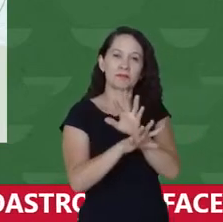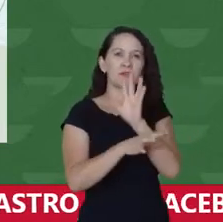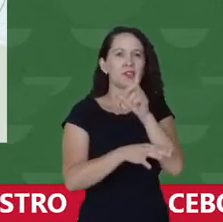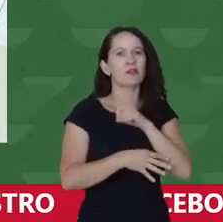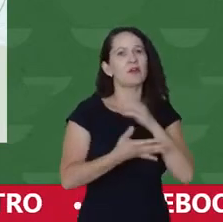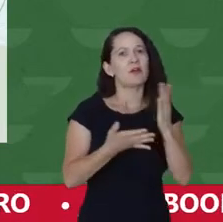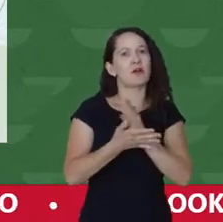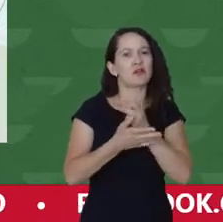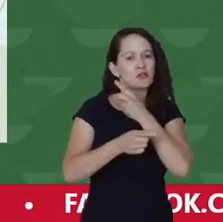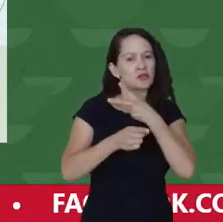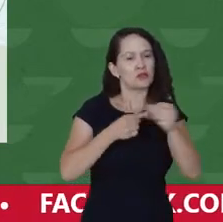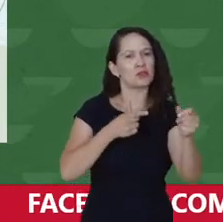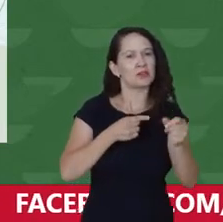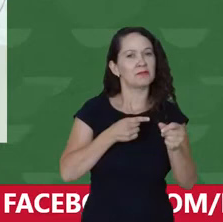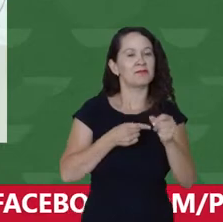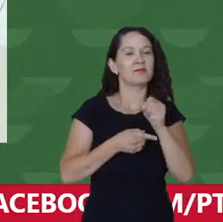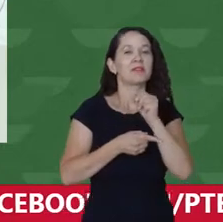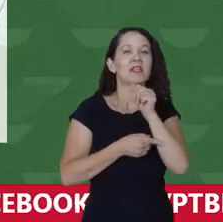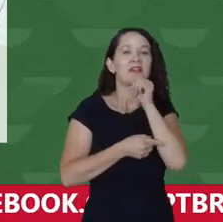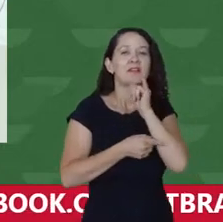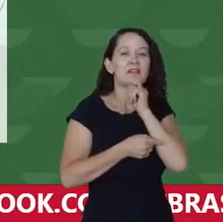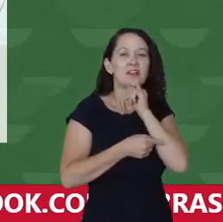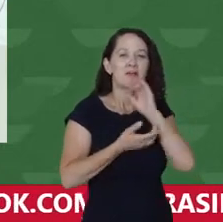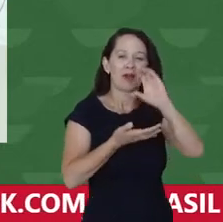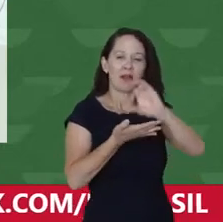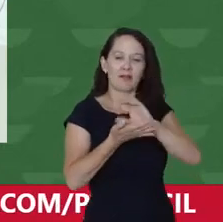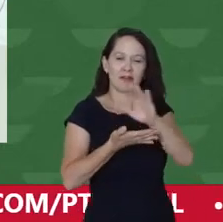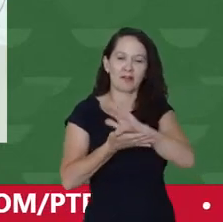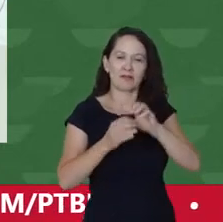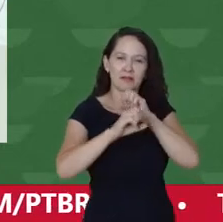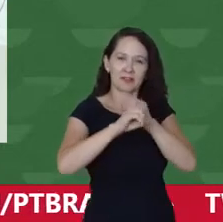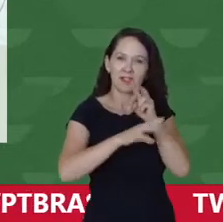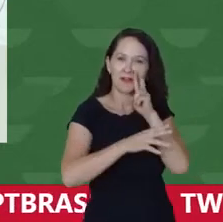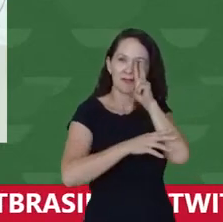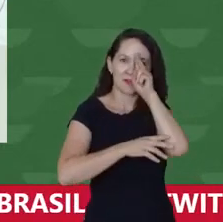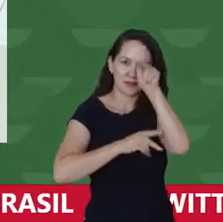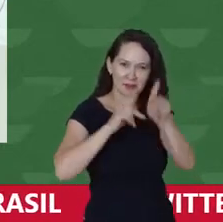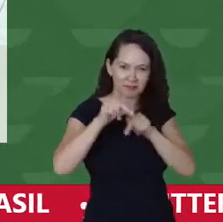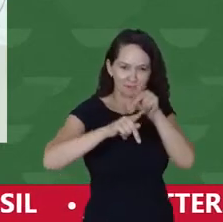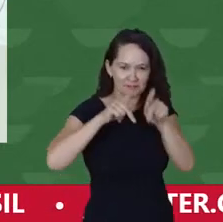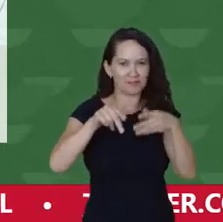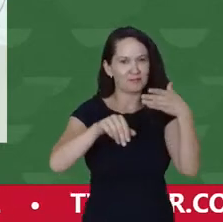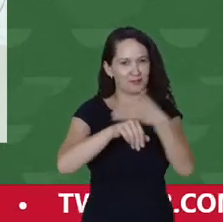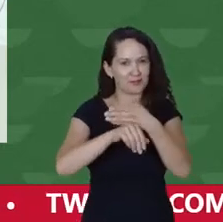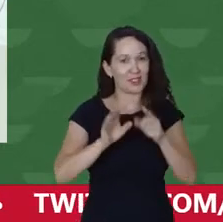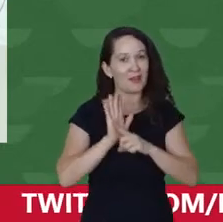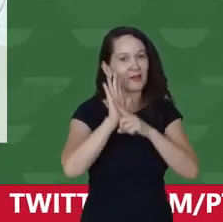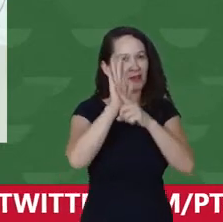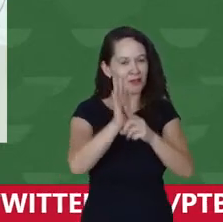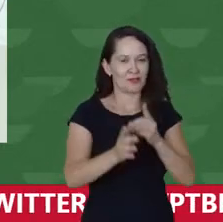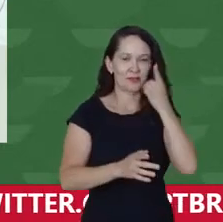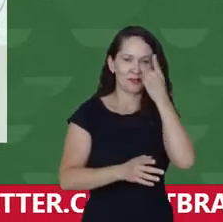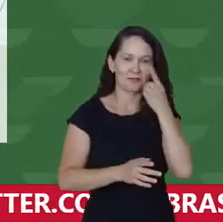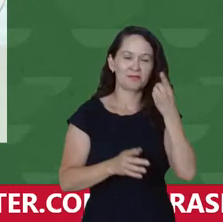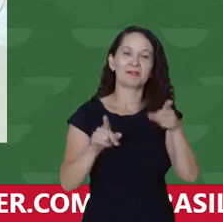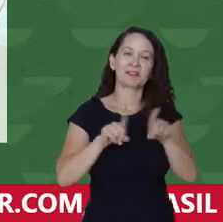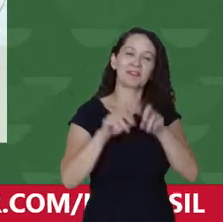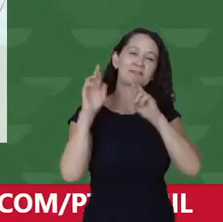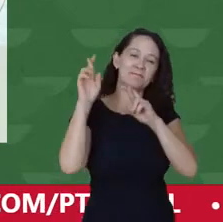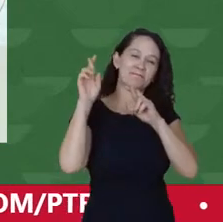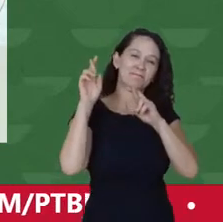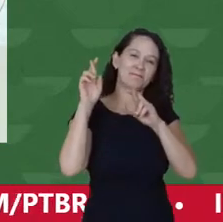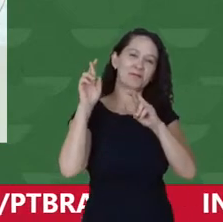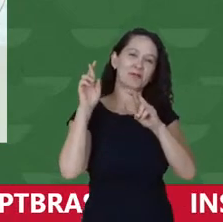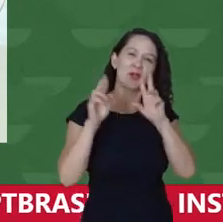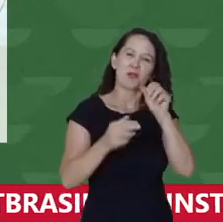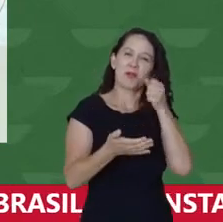tivemos a grande vitória, como foi o caso do Fundeb, e foi a força e a participação popular que ajudou os parlamentares, e dessa vez também estamos bastante esperançosos. Não